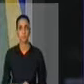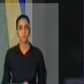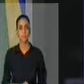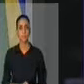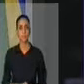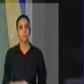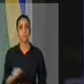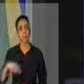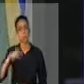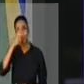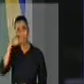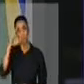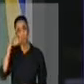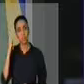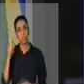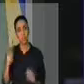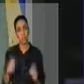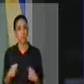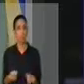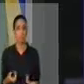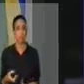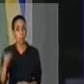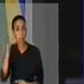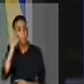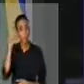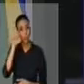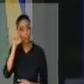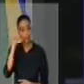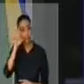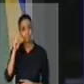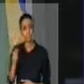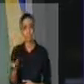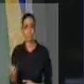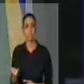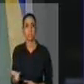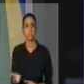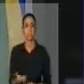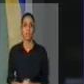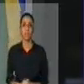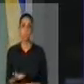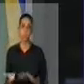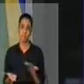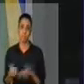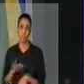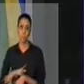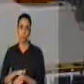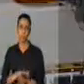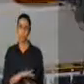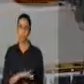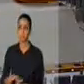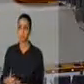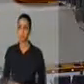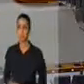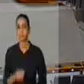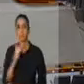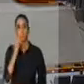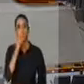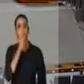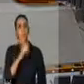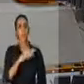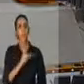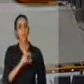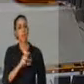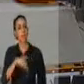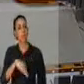possam enfrentar no dia a dia, dando melhor qualidade de vida. Resiste a presença da deputada Carmen